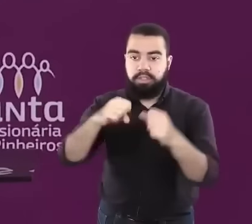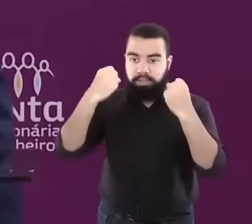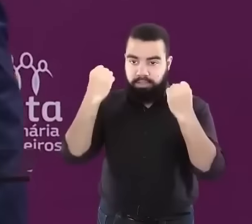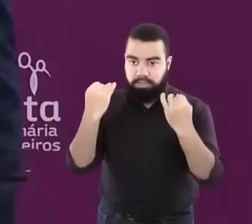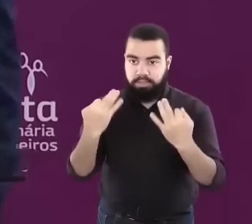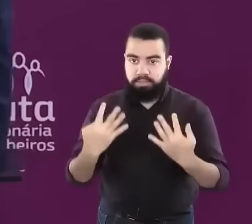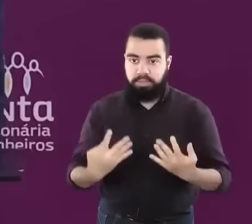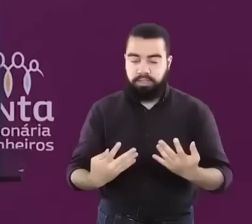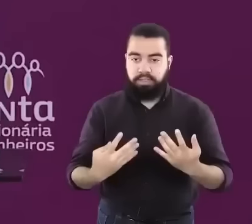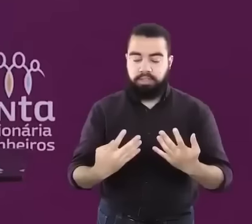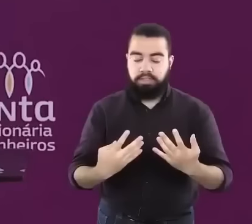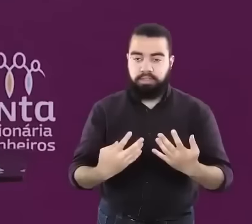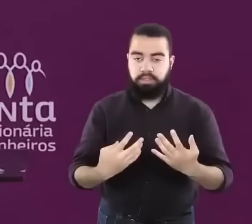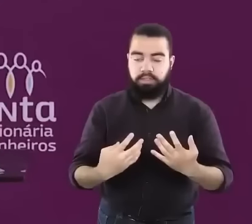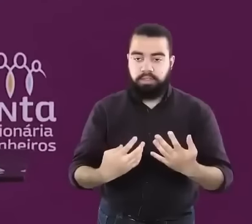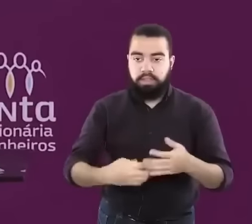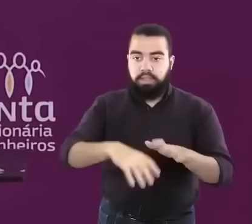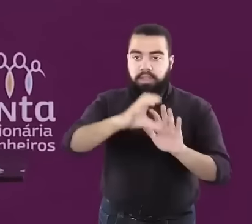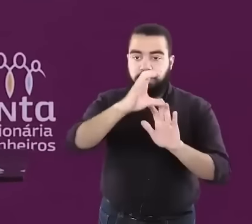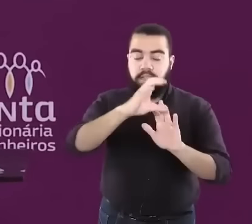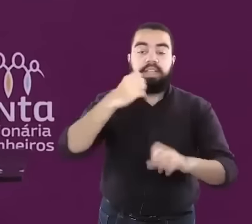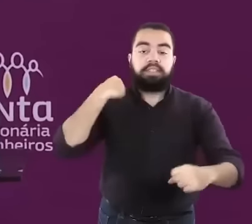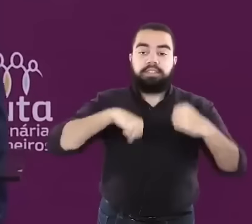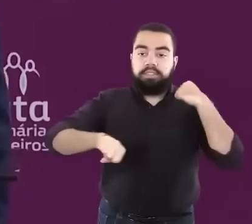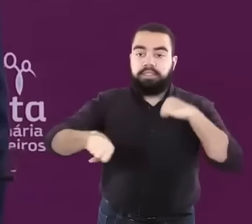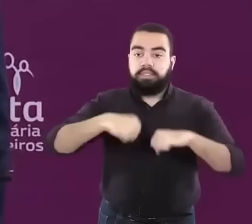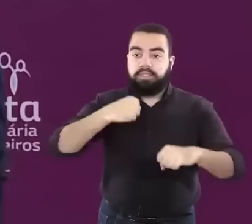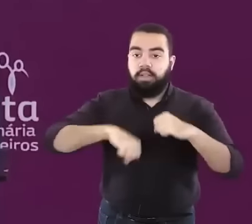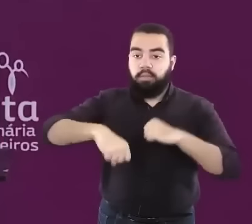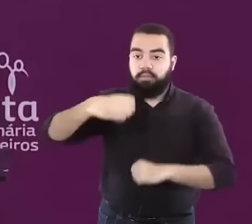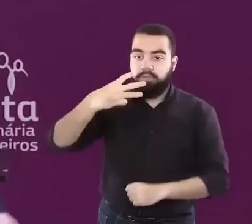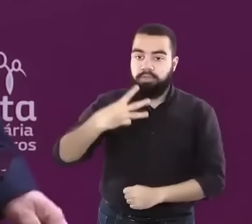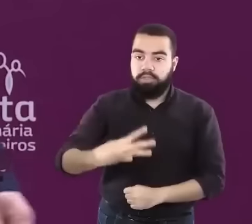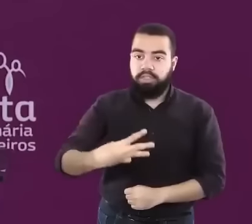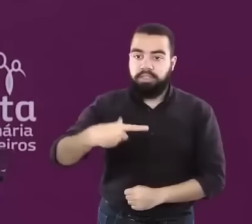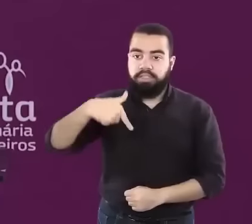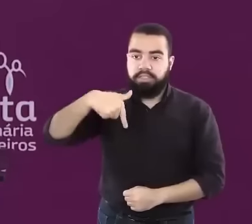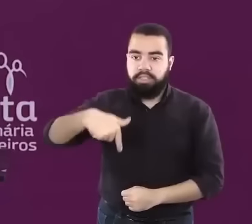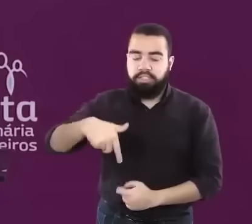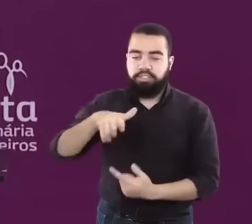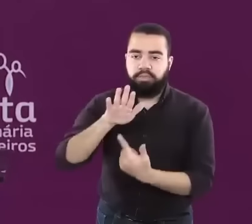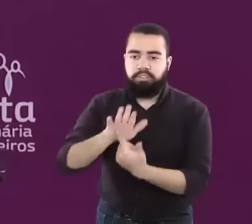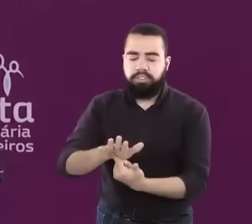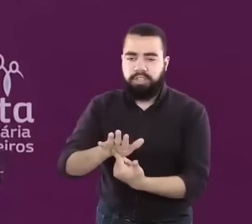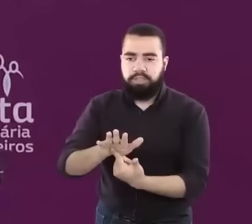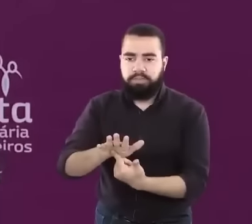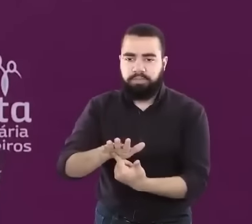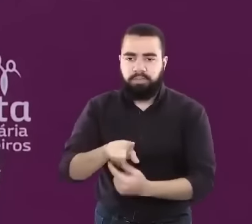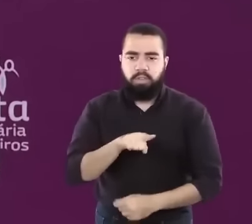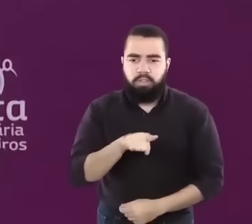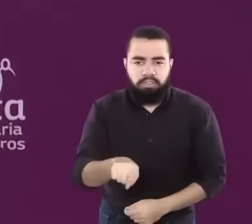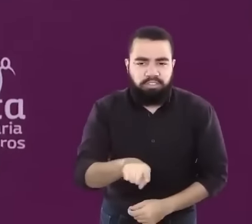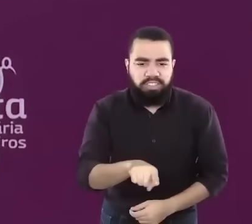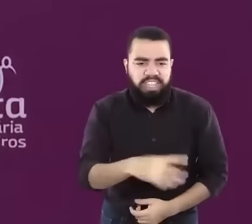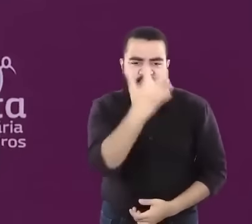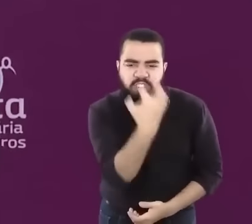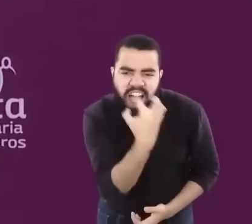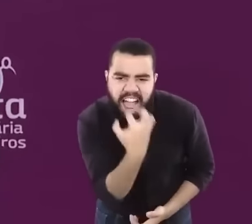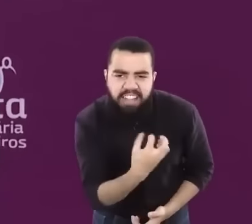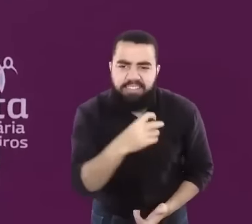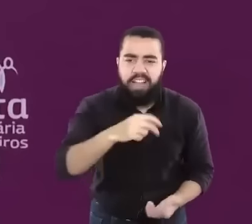ler somente a primeira parte que vai do 1 ao 11 diz assim não te indignes por causa dos